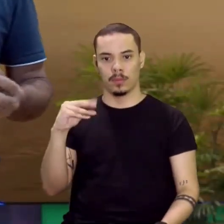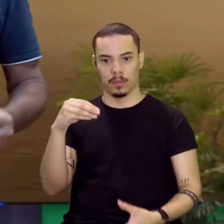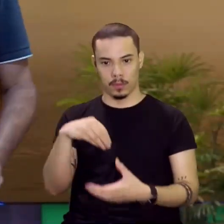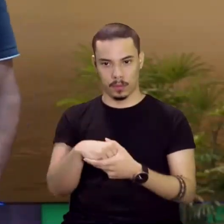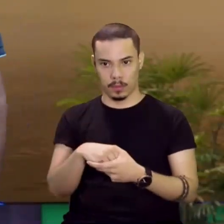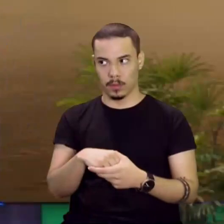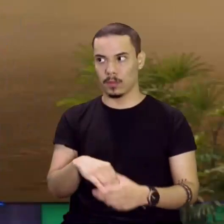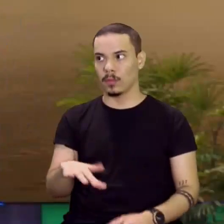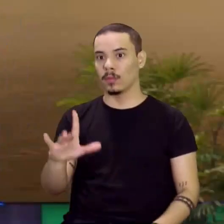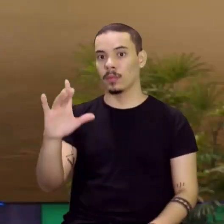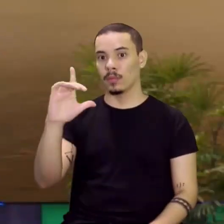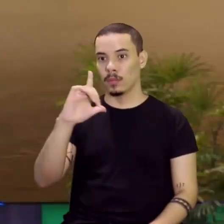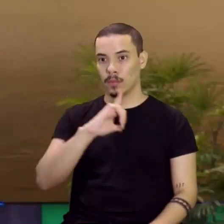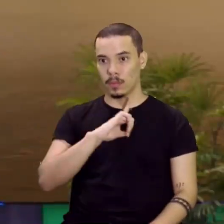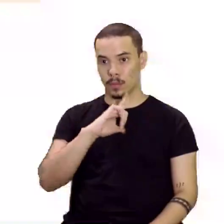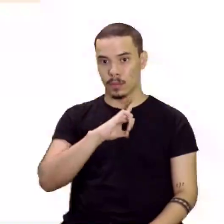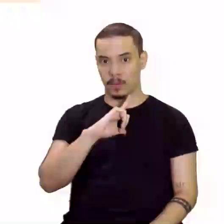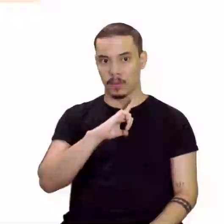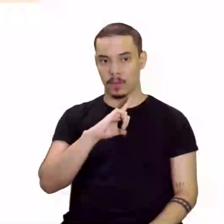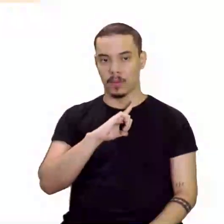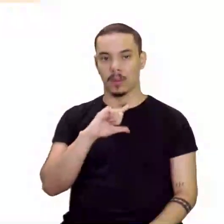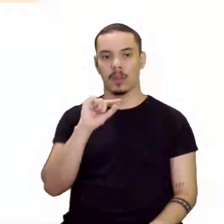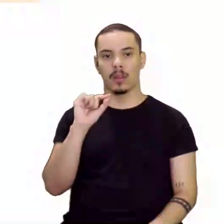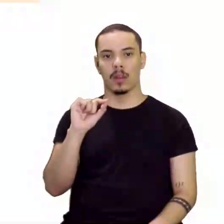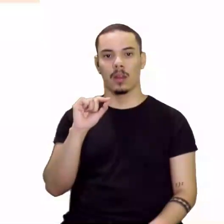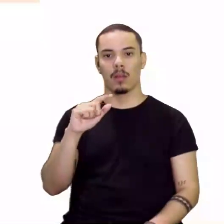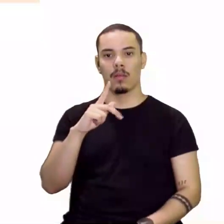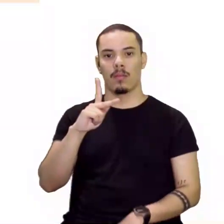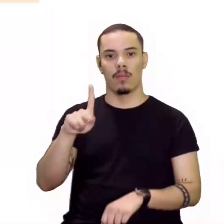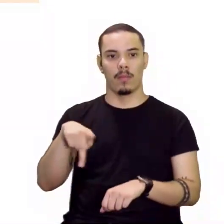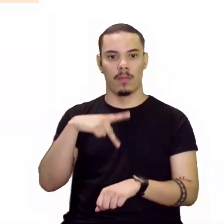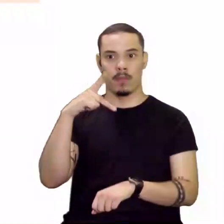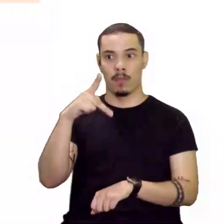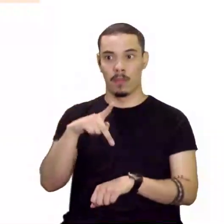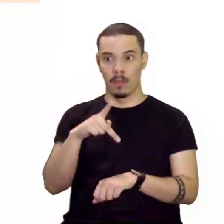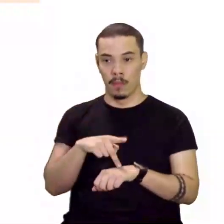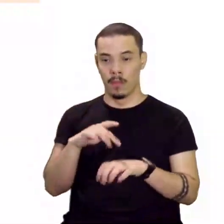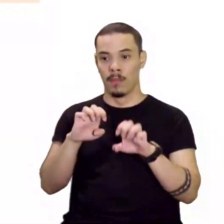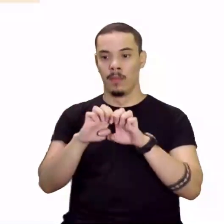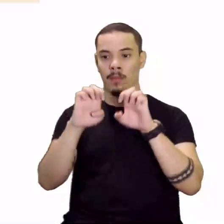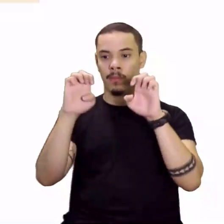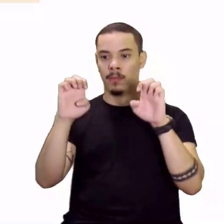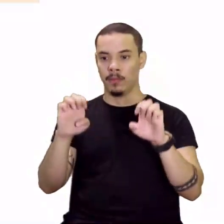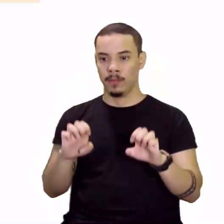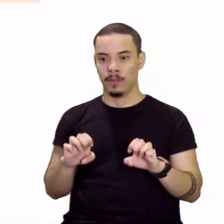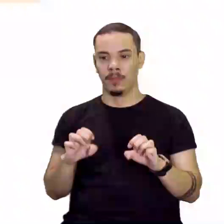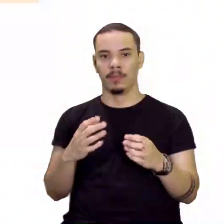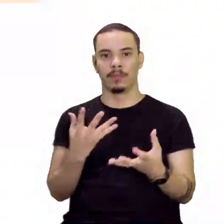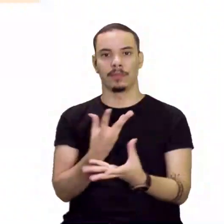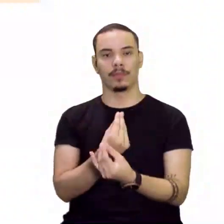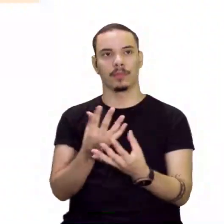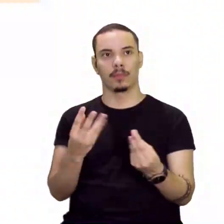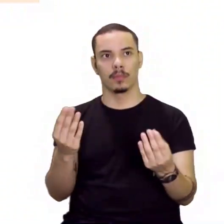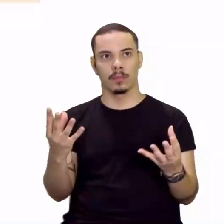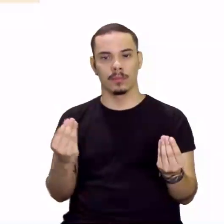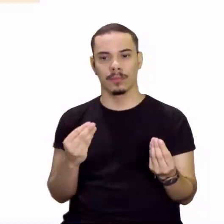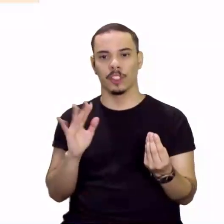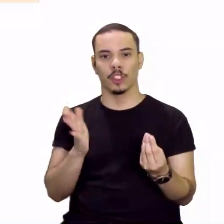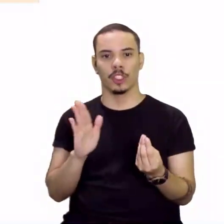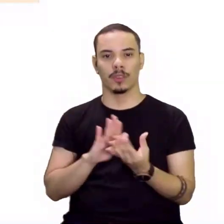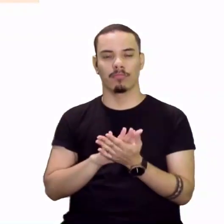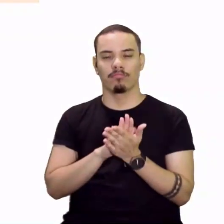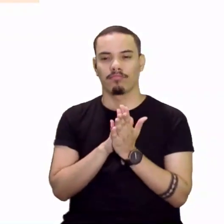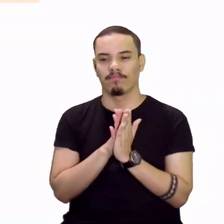Nós temos um país com uma estrutura bastante